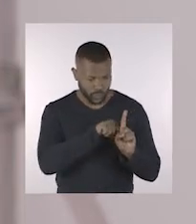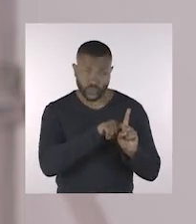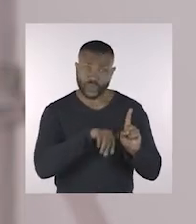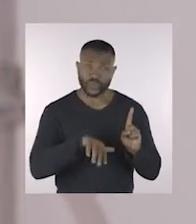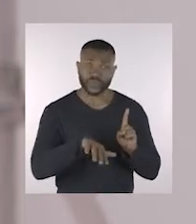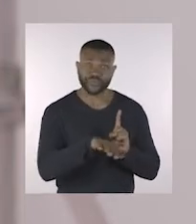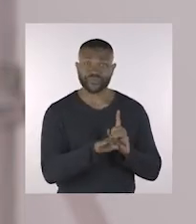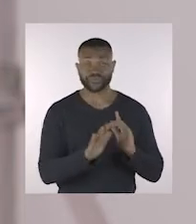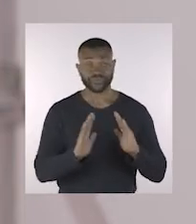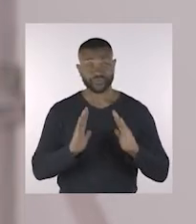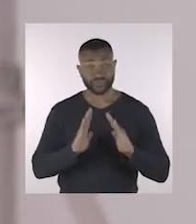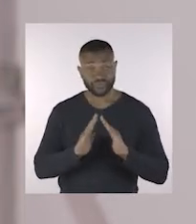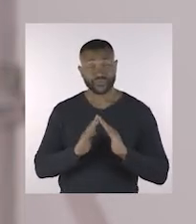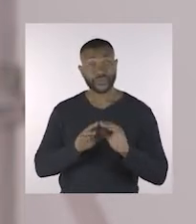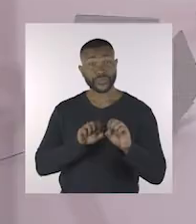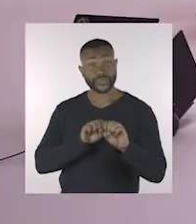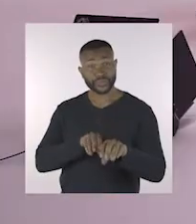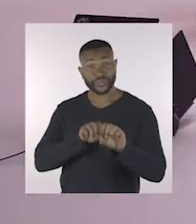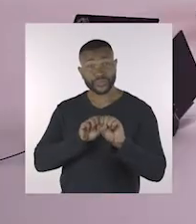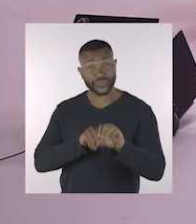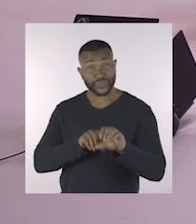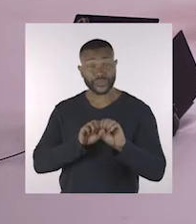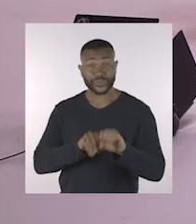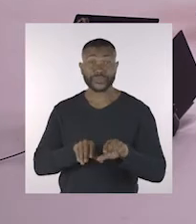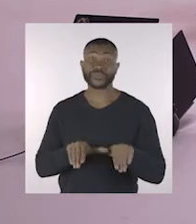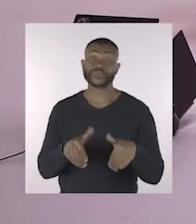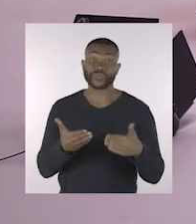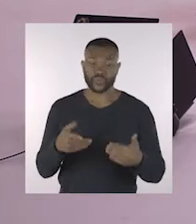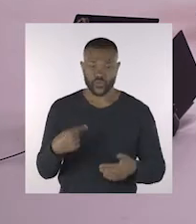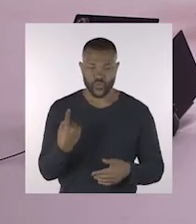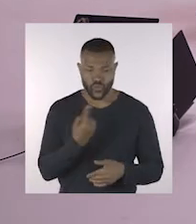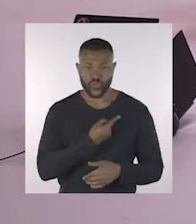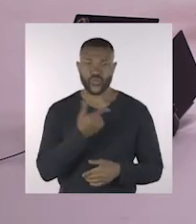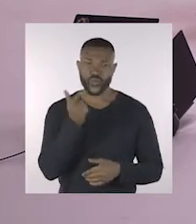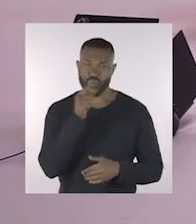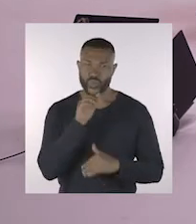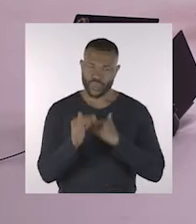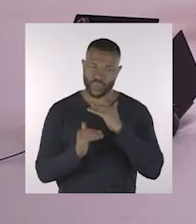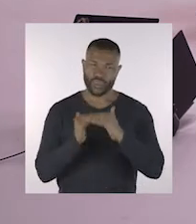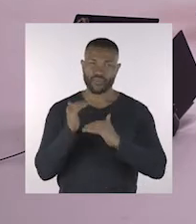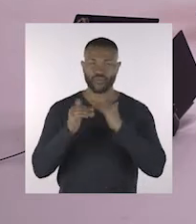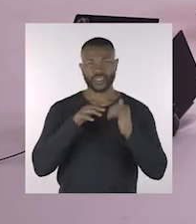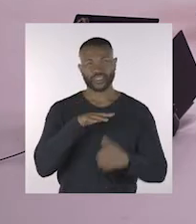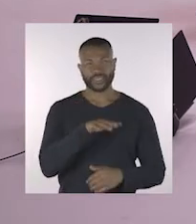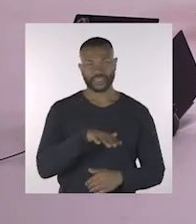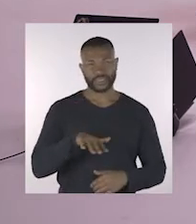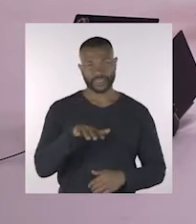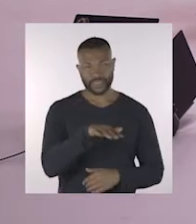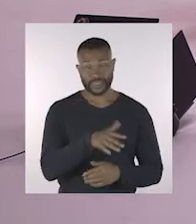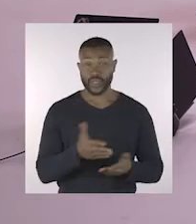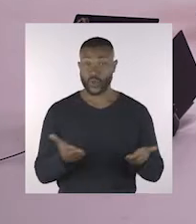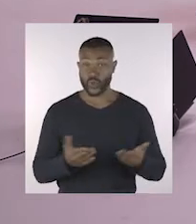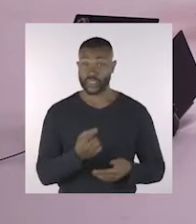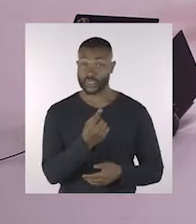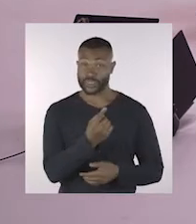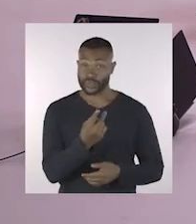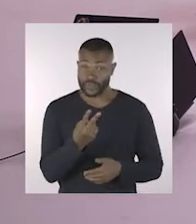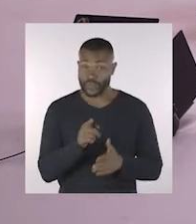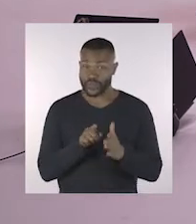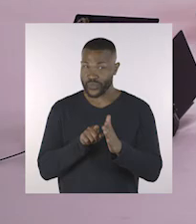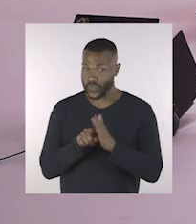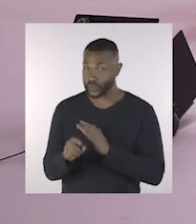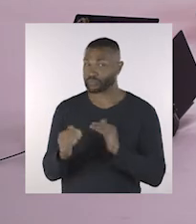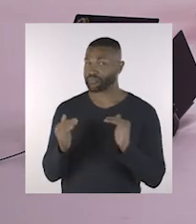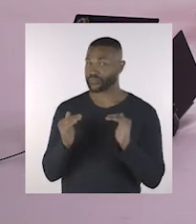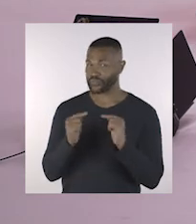sociais programas de moradia de educação porque aí que a gente vai desenvolver a nossa cidade então a